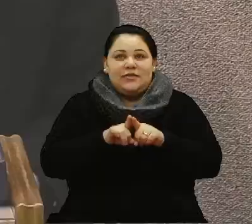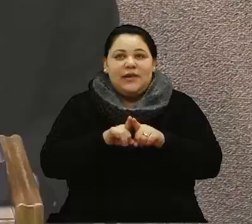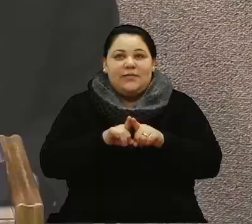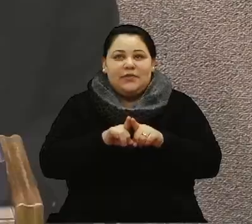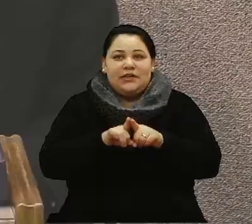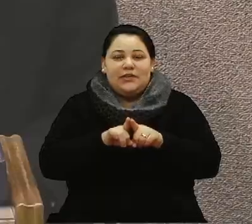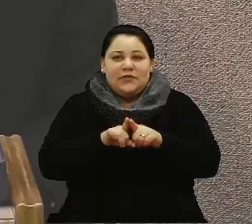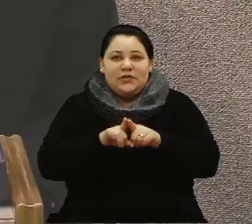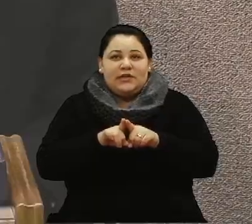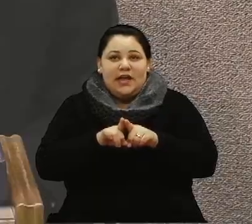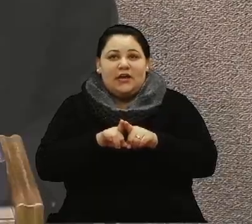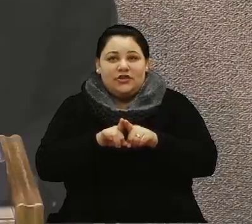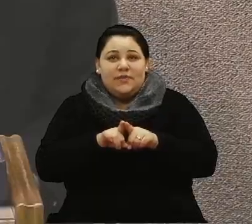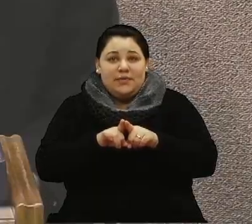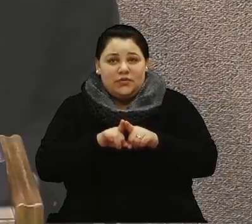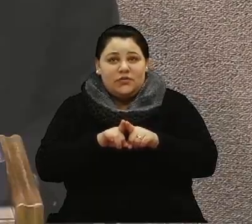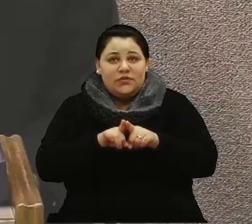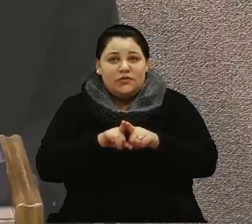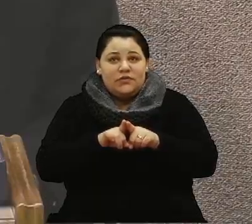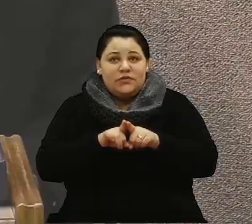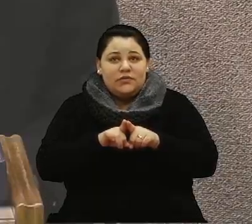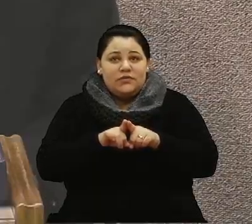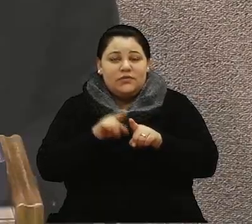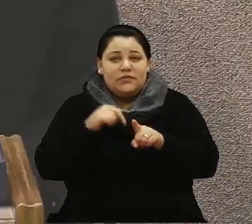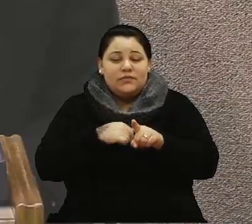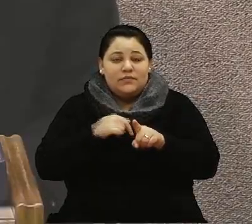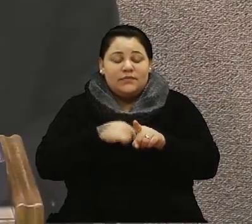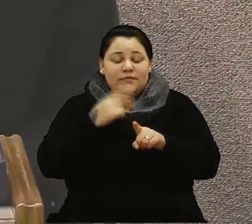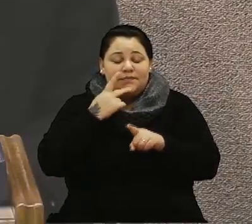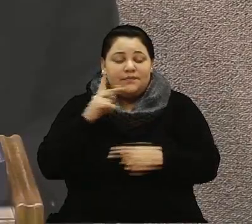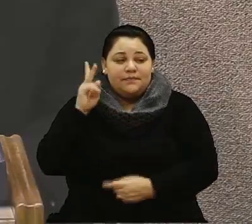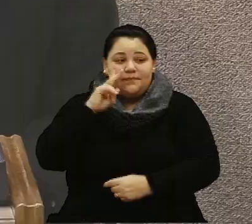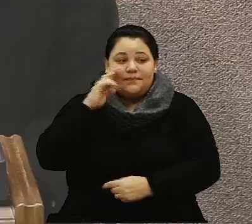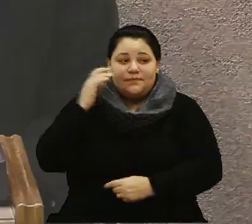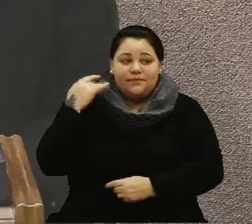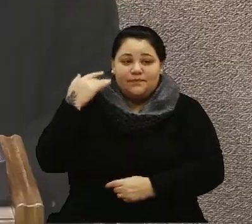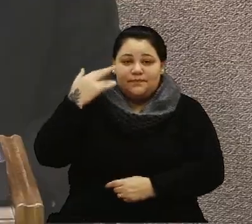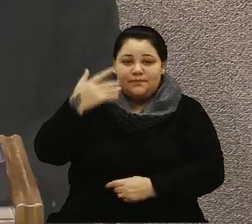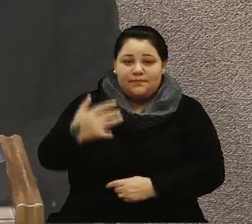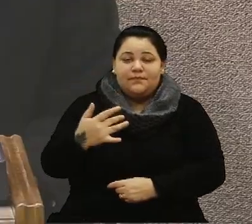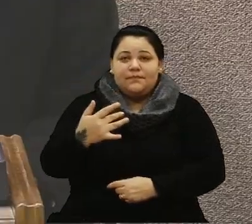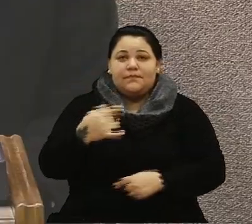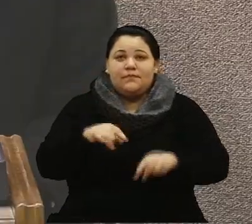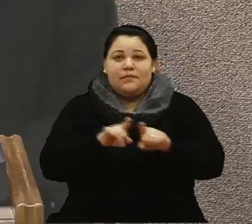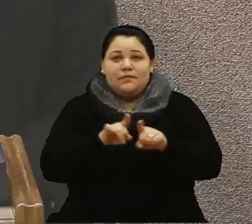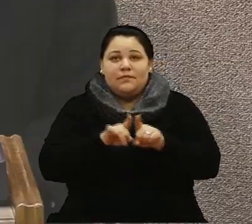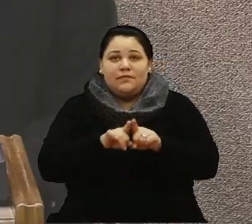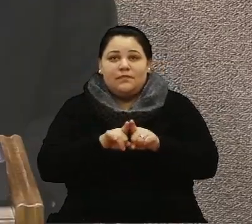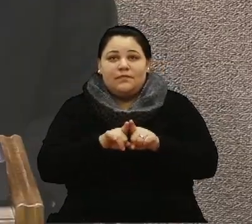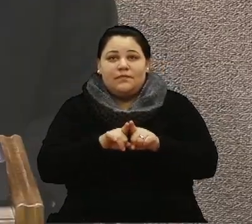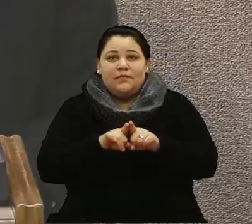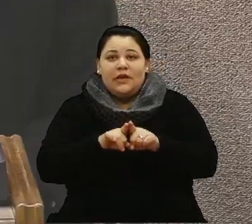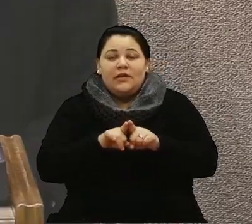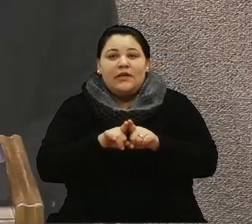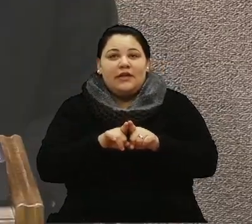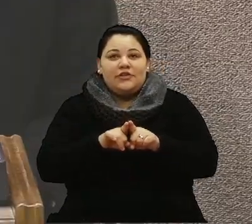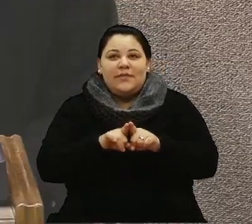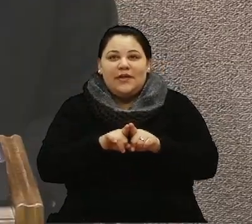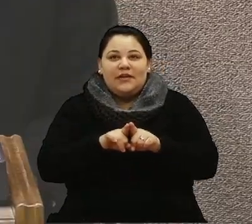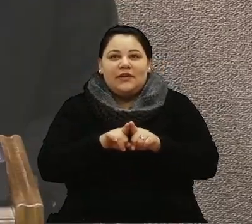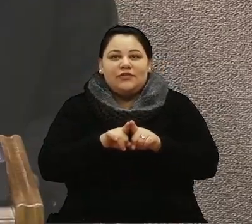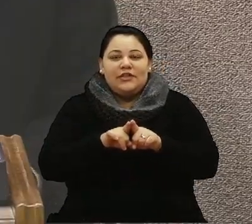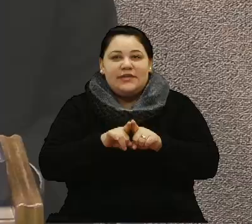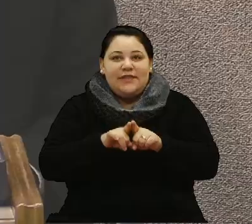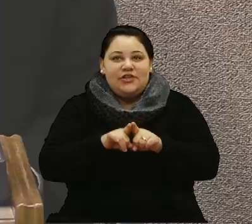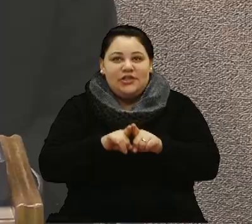esse debate aqui na Câmara, nos oxigenou, nos trouxe uma história sobre o caso Maia Bosco, sensacional, até para os novos vereadores. Isso foi